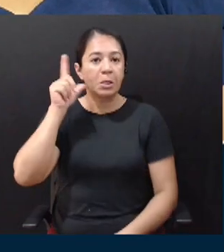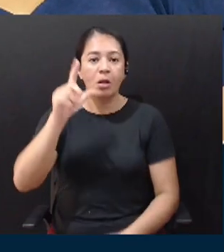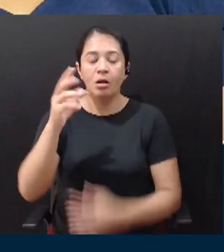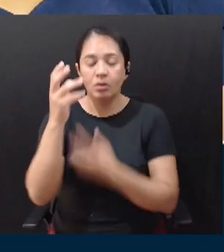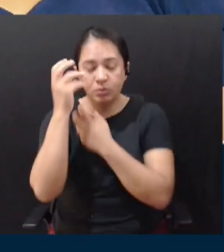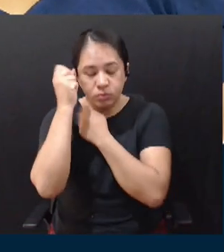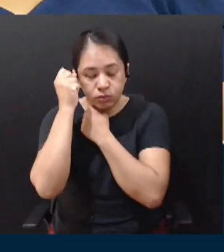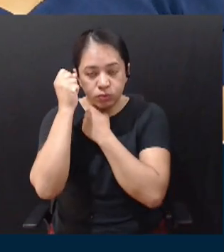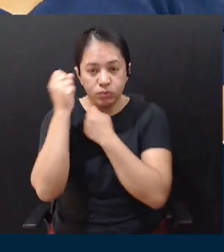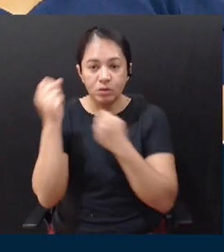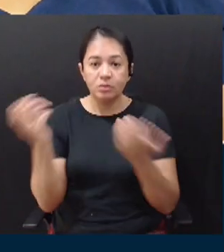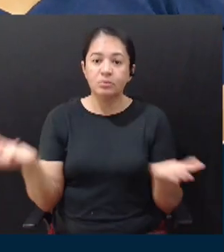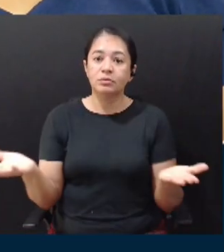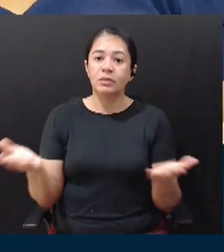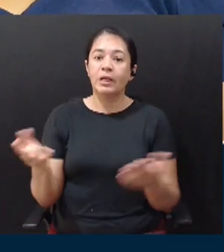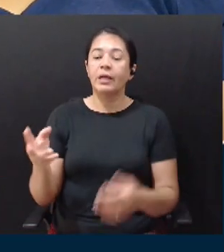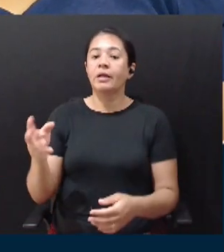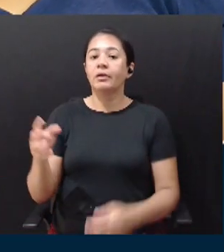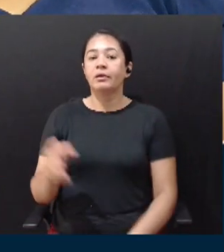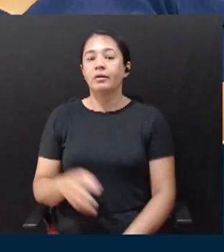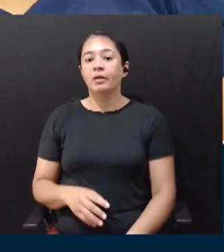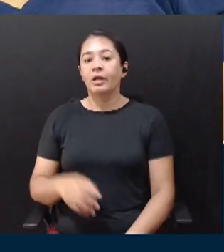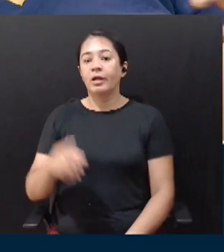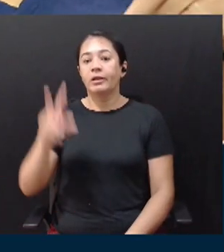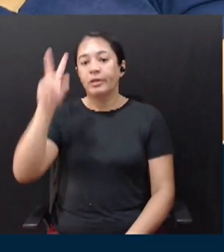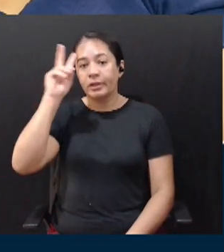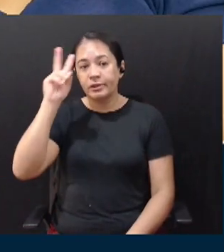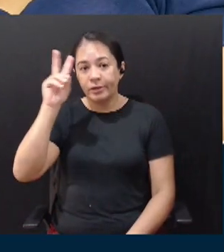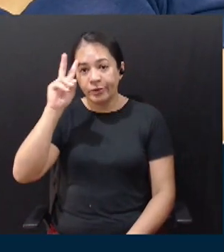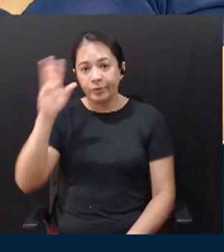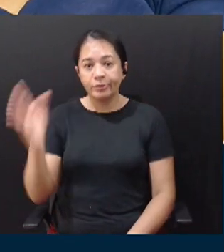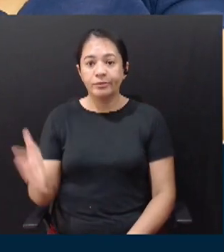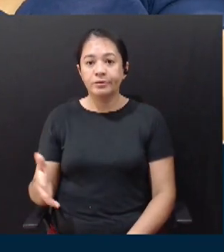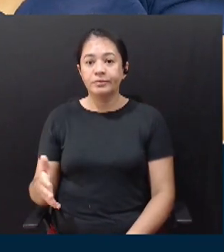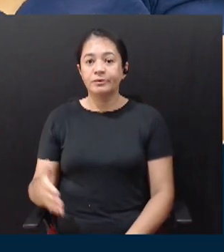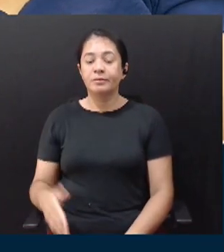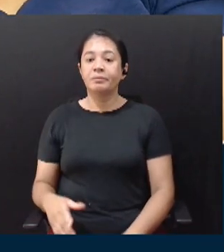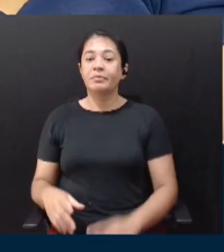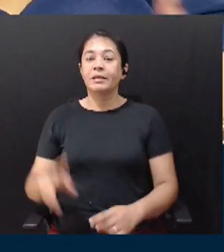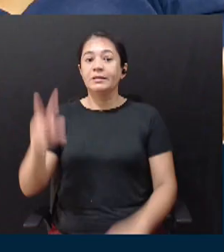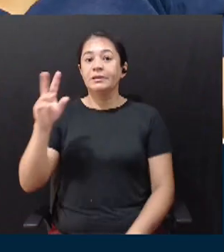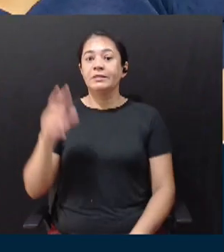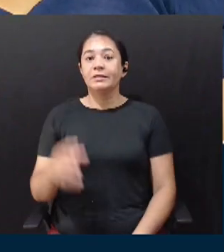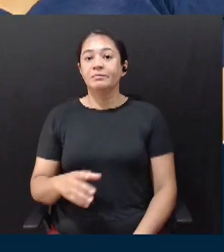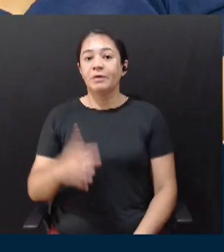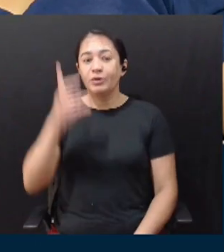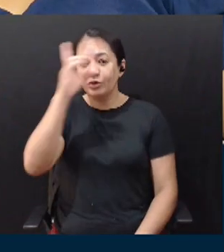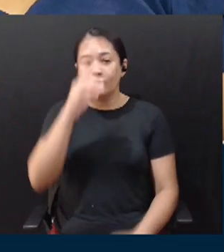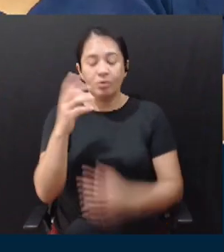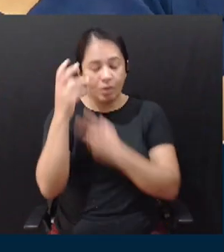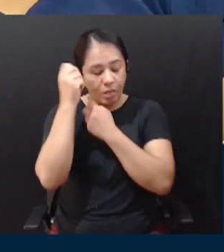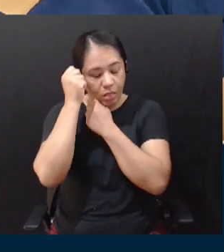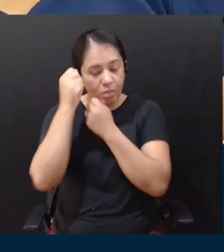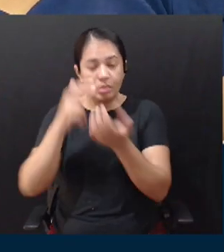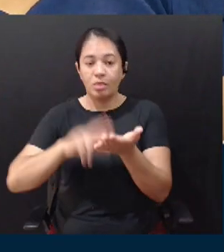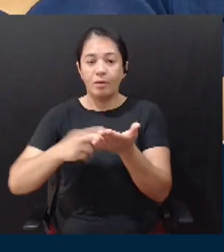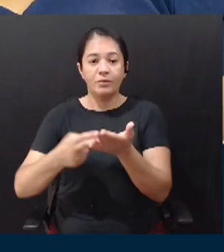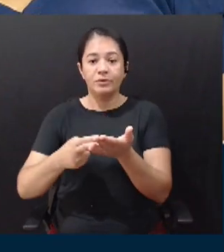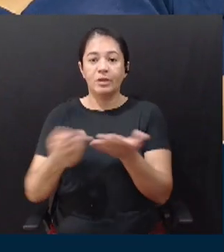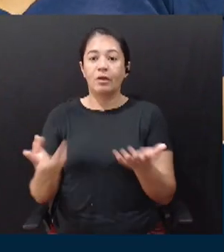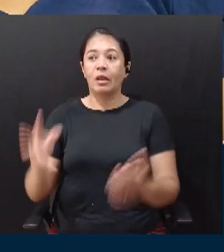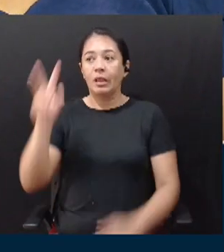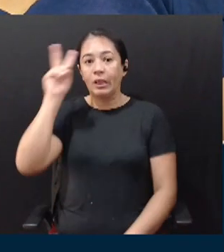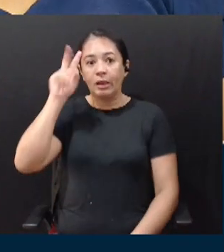chega segunda-feira, você descansou no sábado, descansou no domingo, mas não dormiu no domingo, de domingo para segunda, segunda-feira está quebrado de